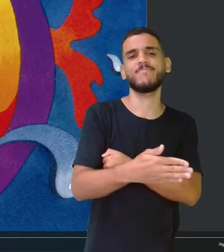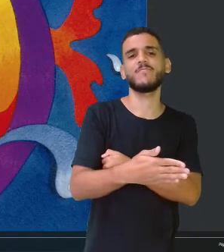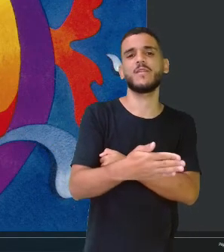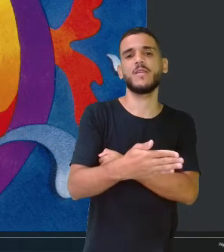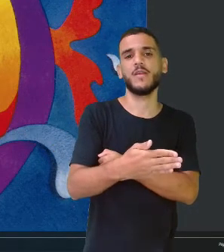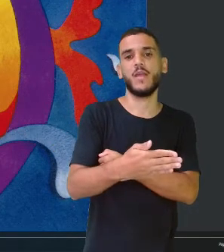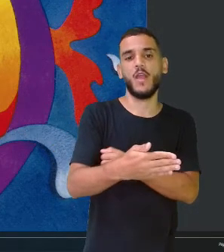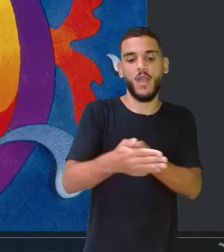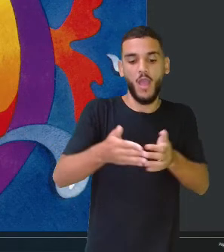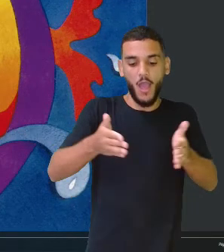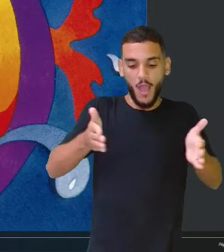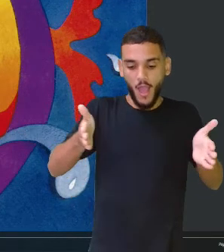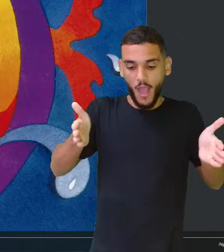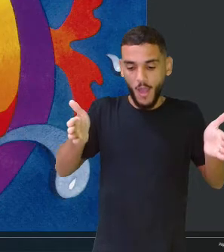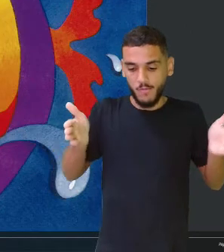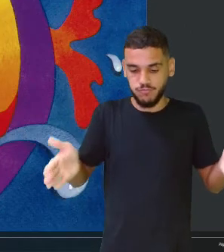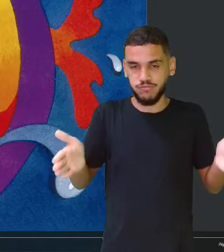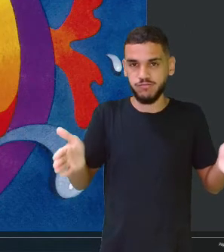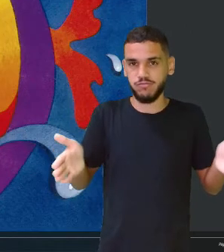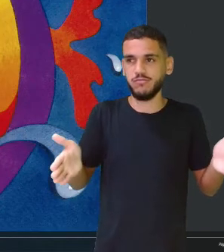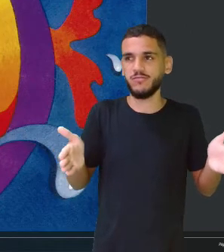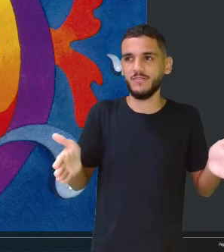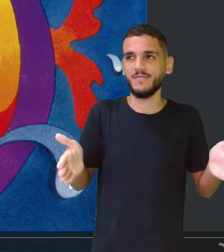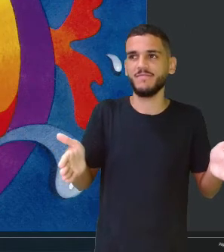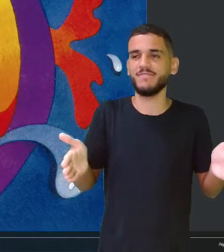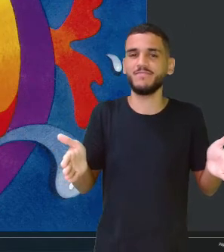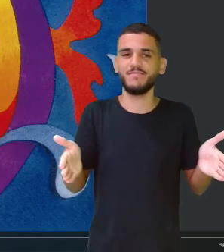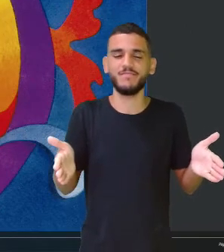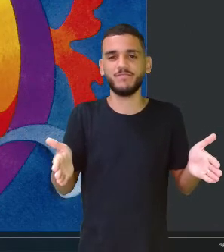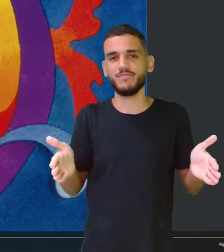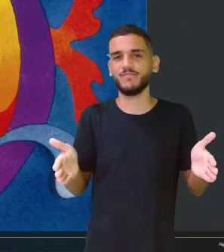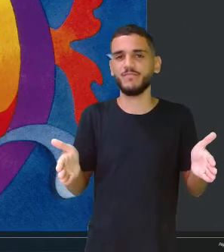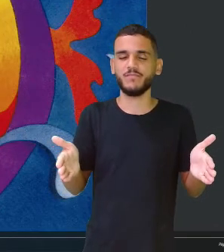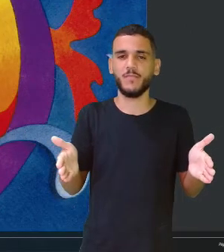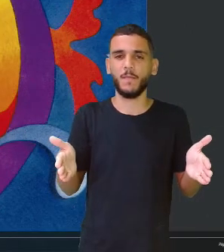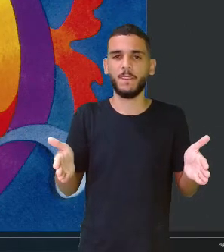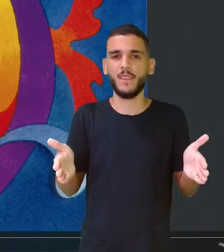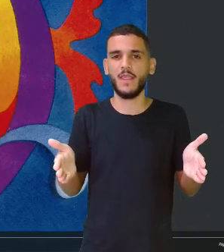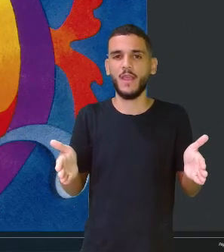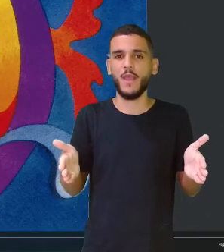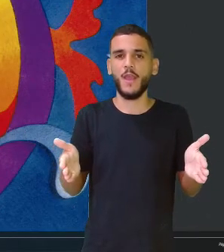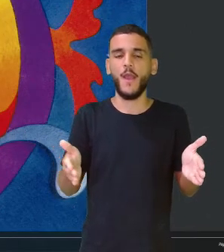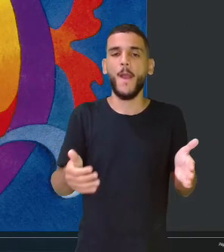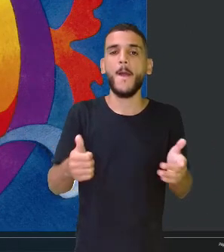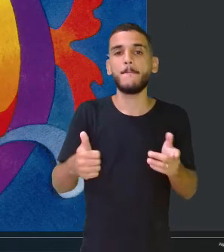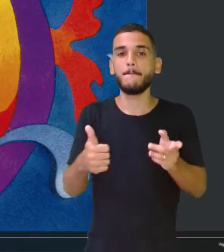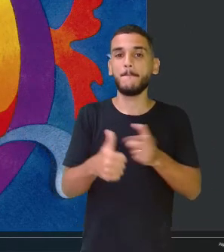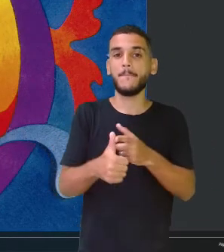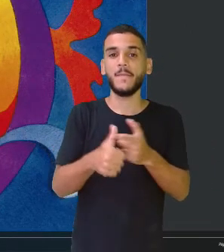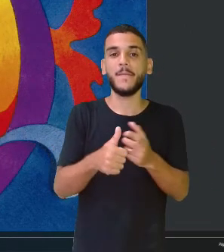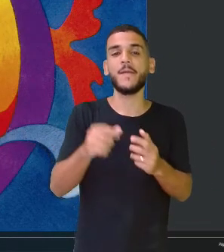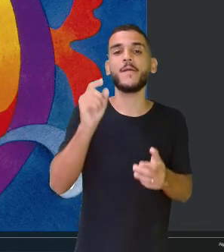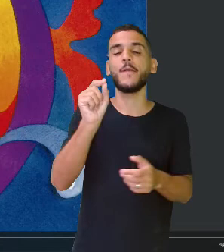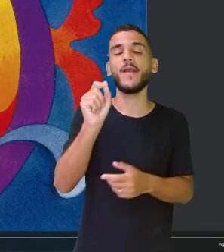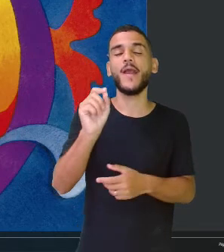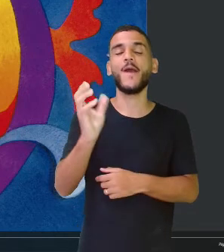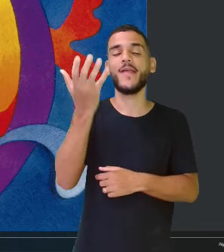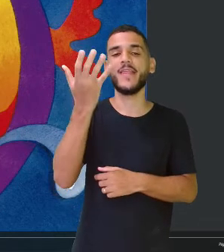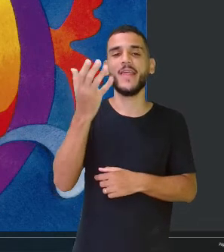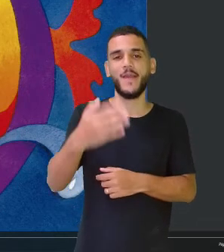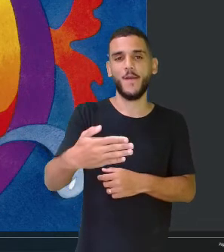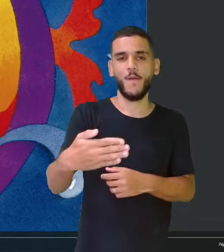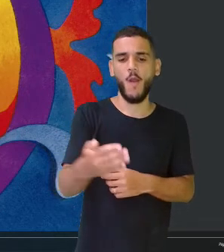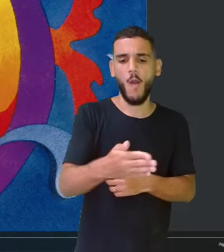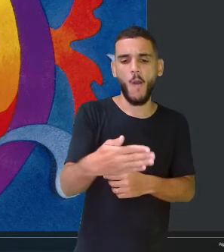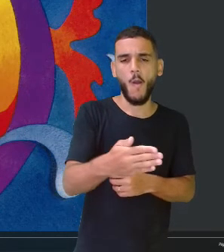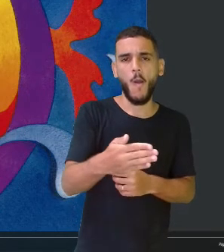peixão deste tamanho. Então, olha só, primeiro ele perdeu o inho e aí veio um ão, colou nele